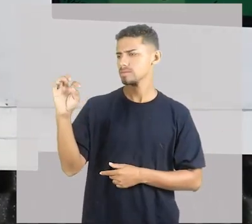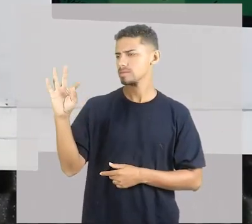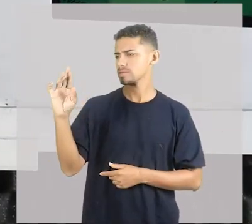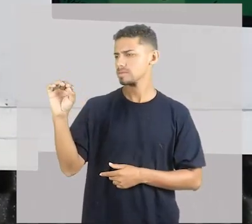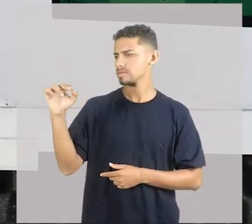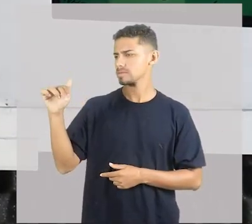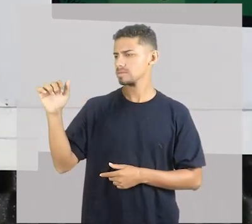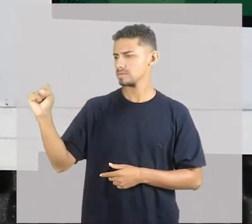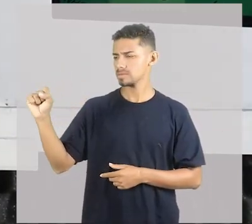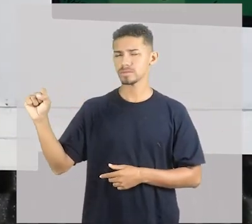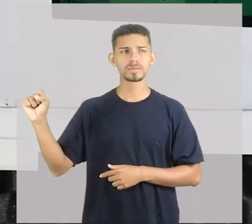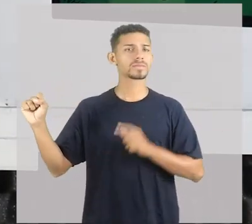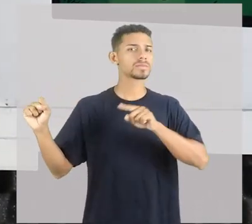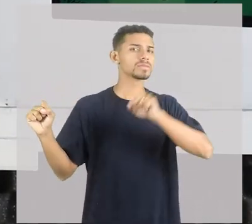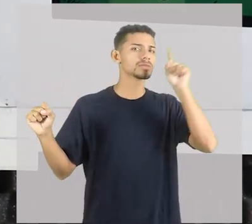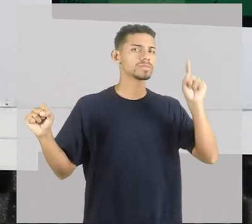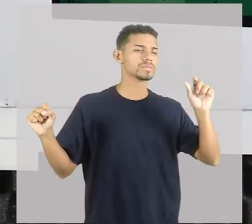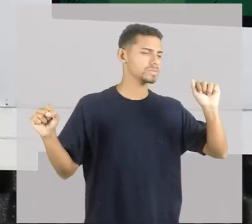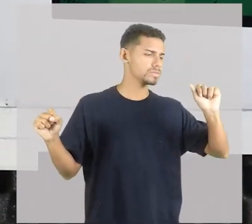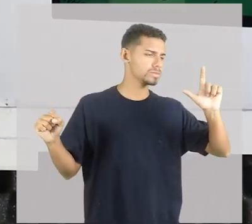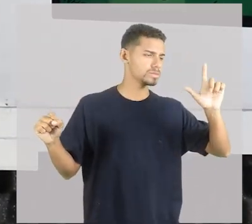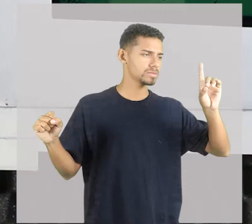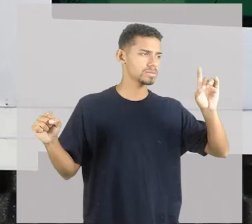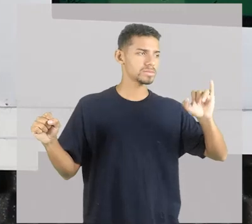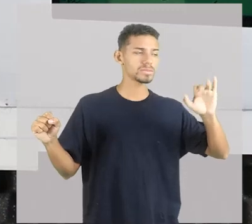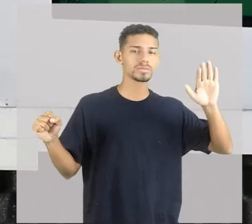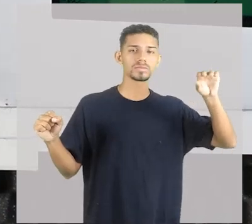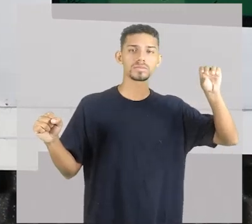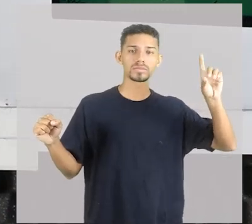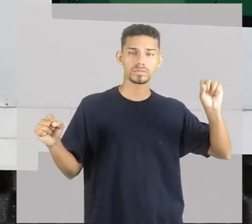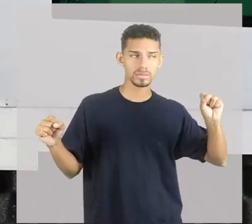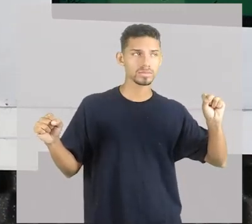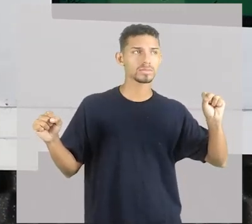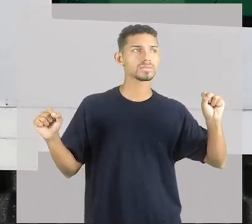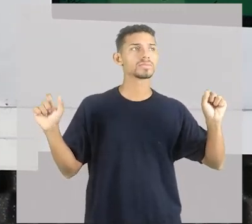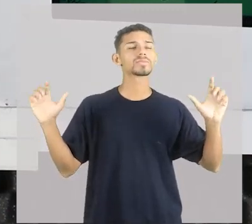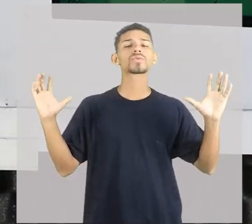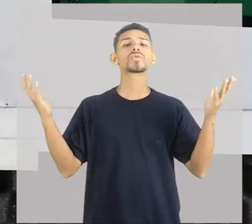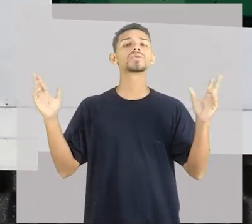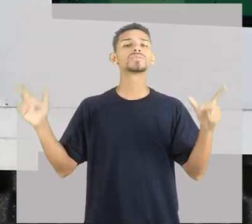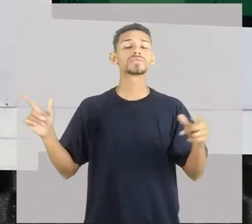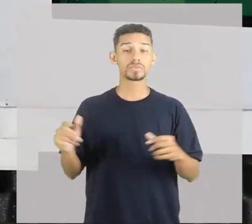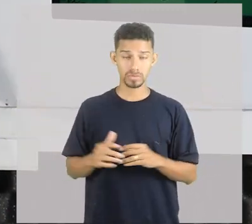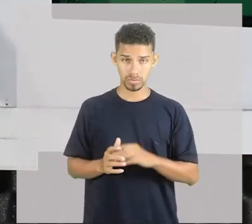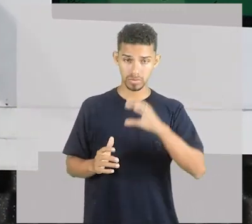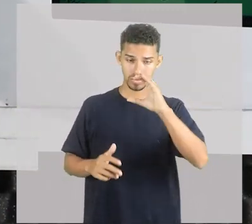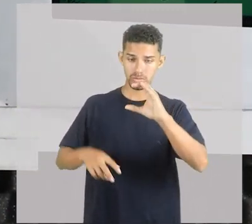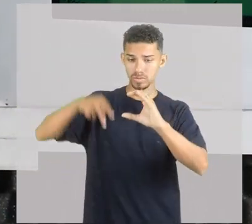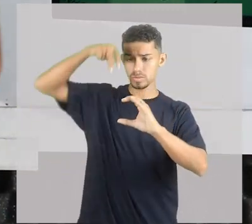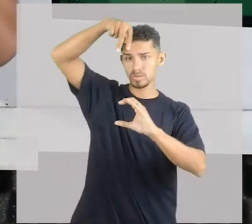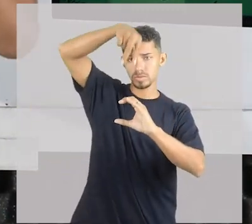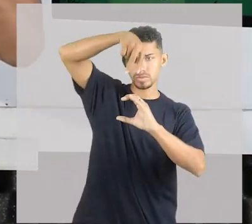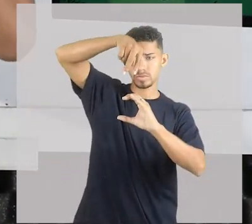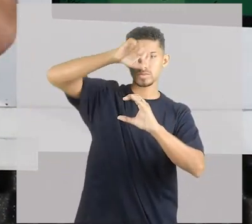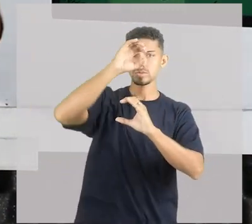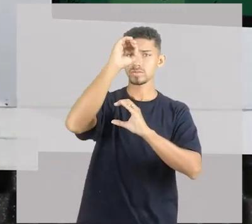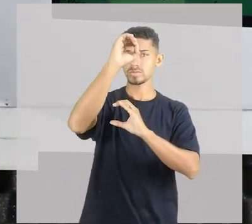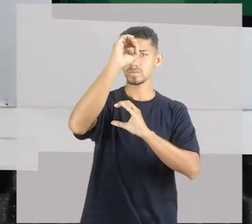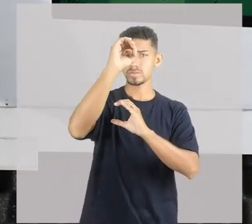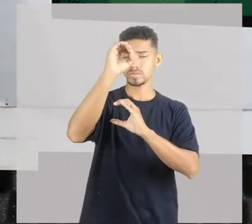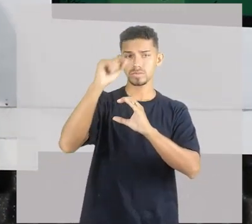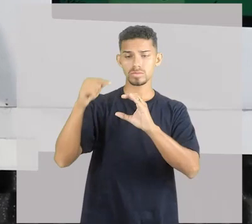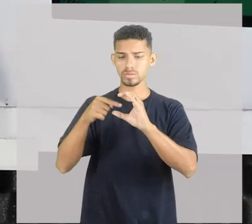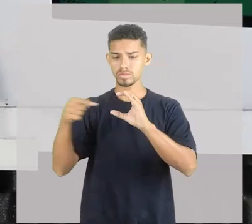grupo funcional do aldeído e o grupo funcional da cetona? É que no aldeído ele é um grupo